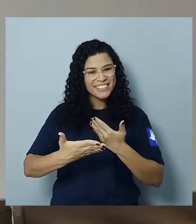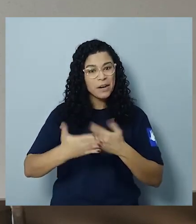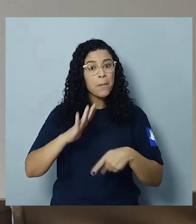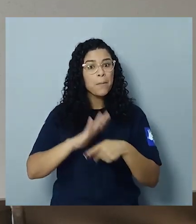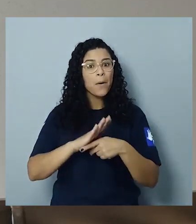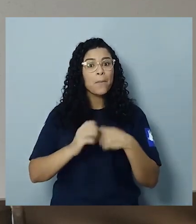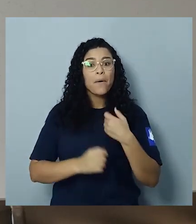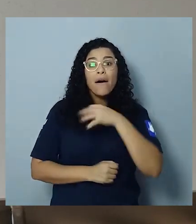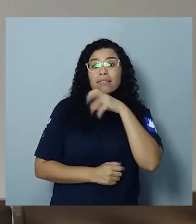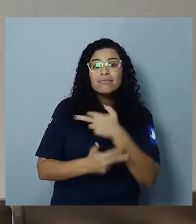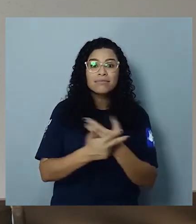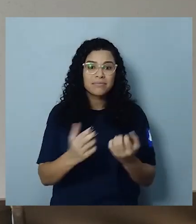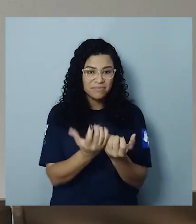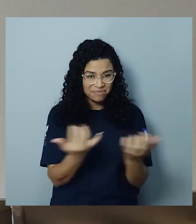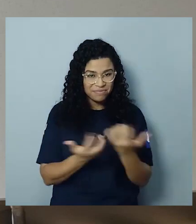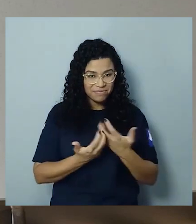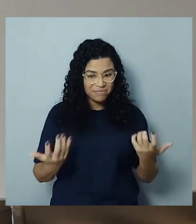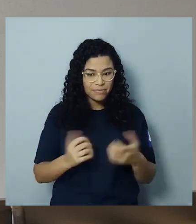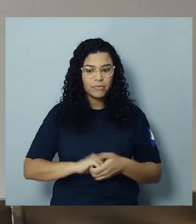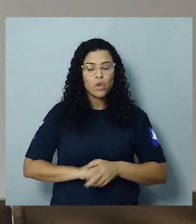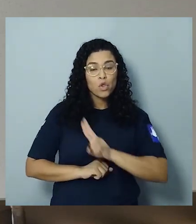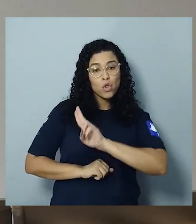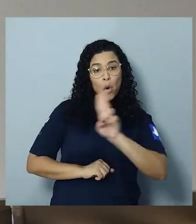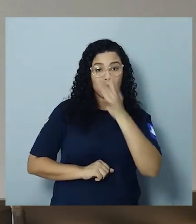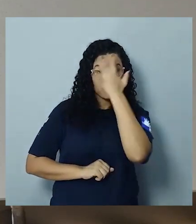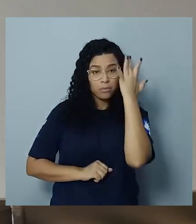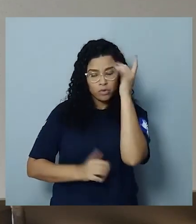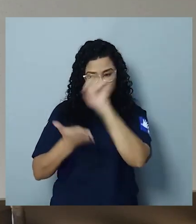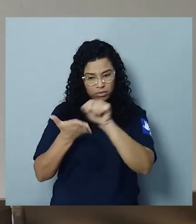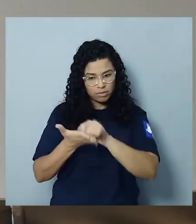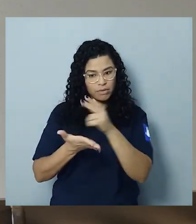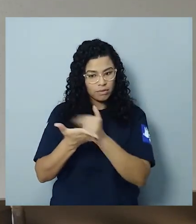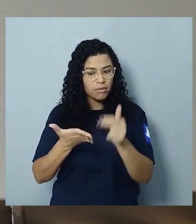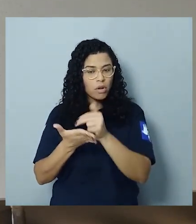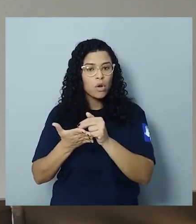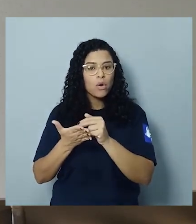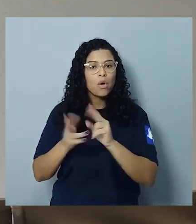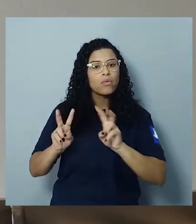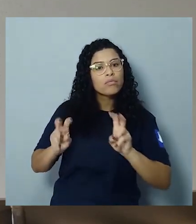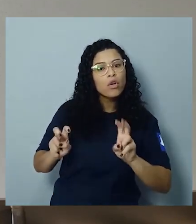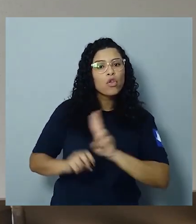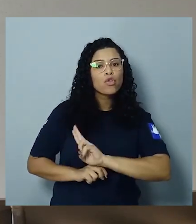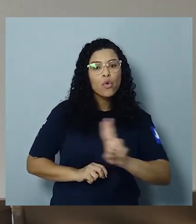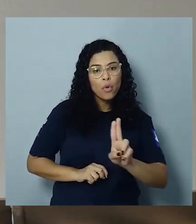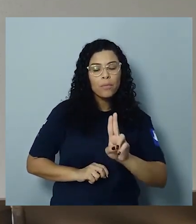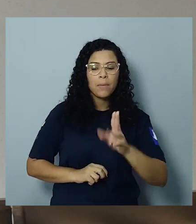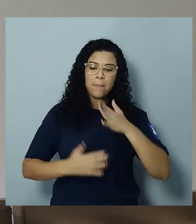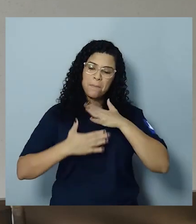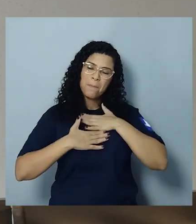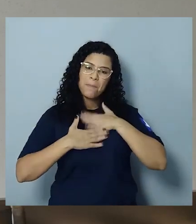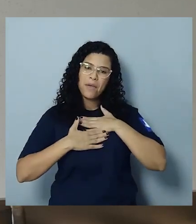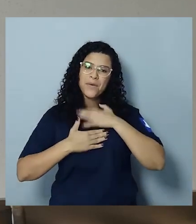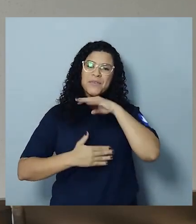bichinhos de Jardim toda a capa de livro que se preze precisa de o nome de quem escreveu e ilustrou o nome do livro que